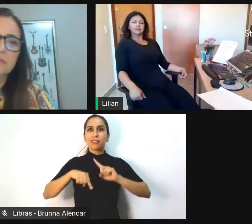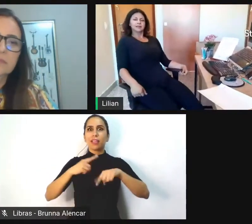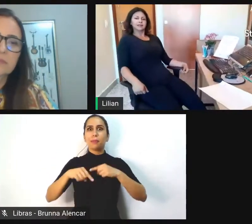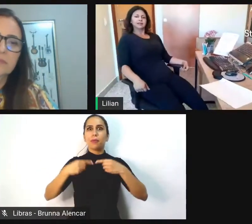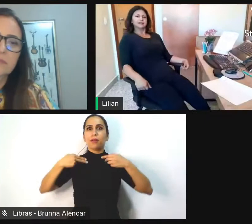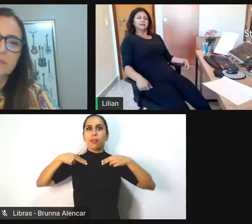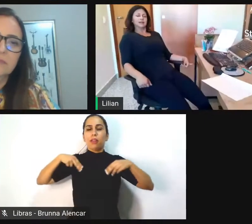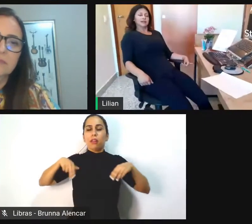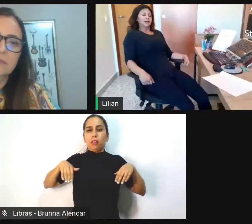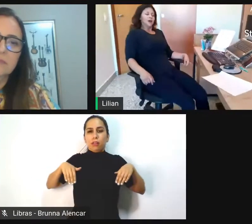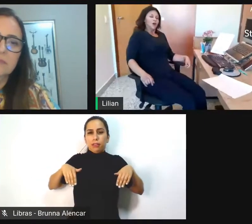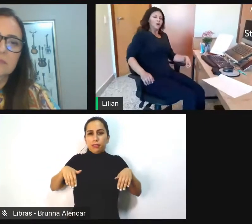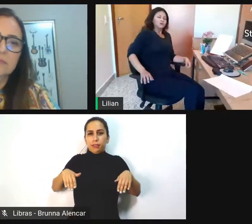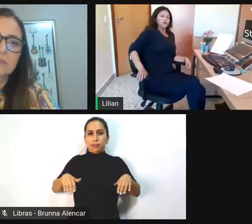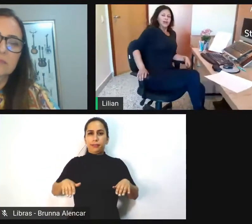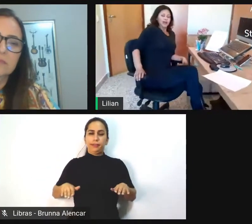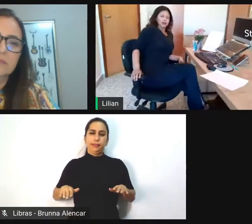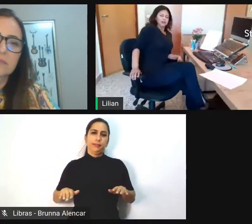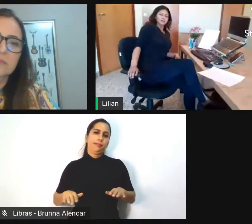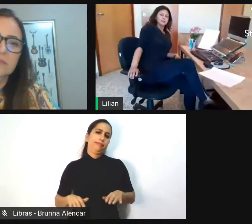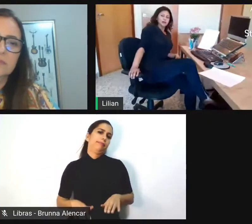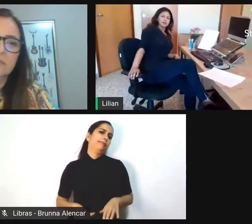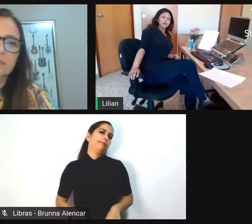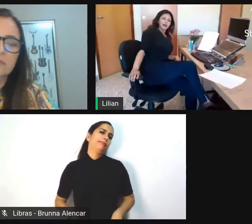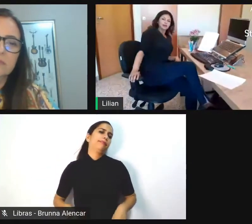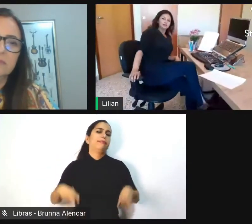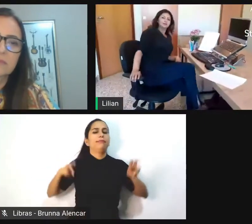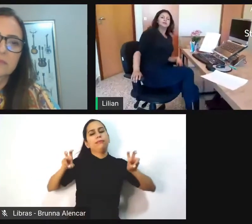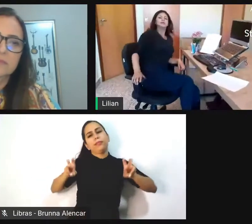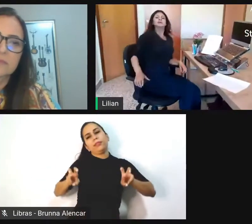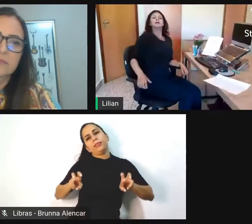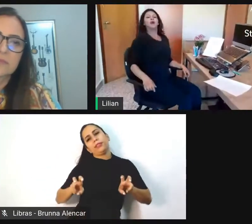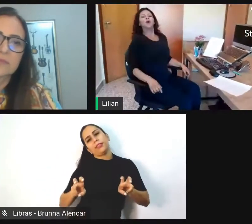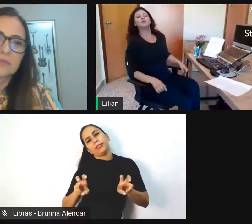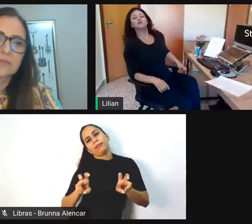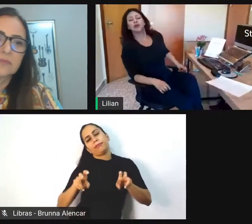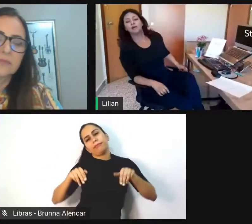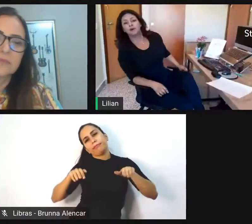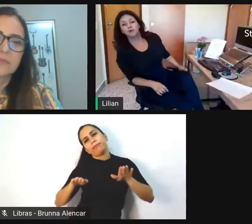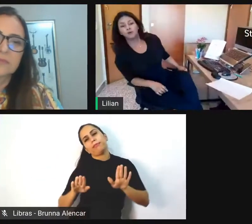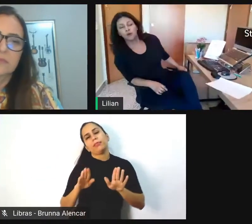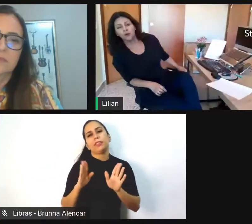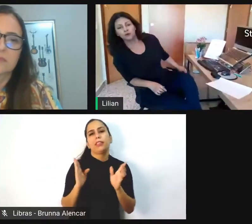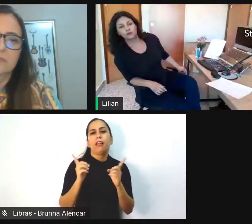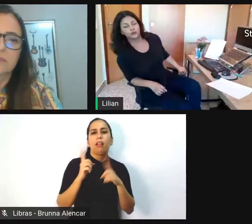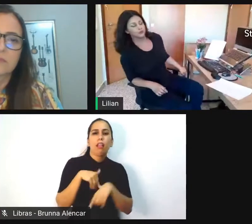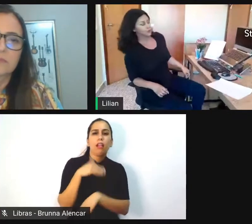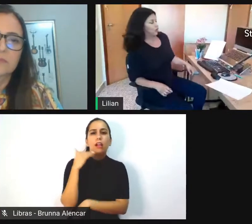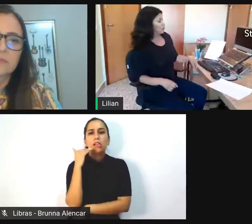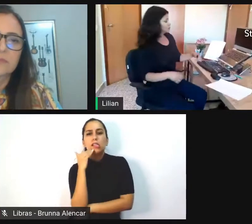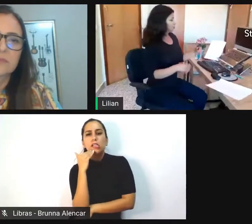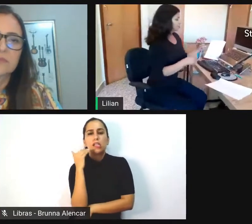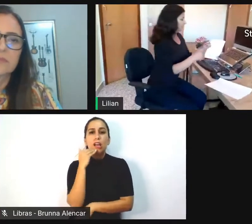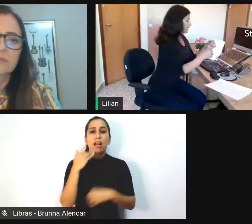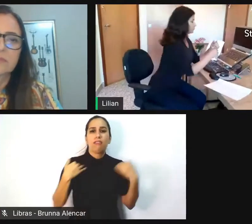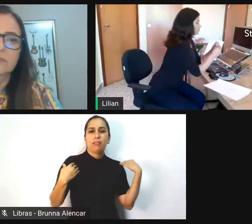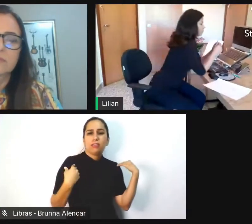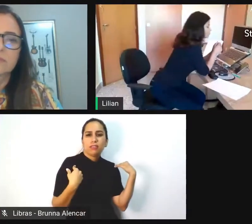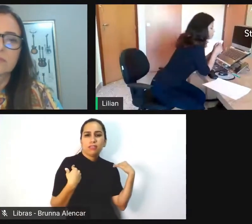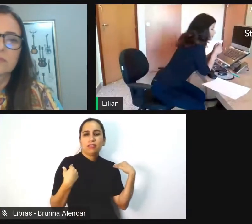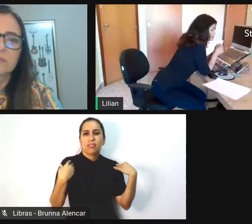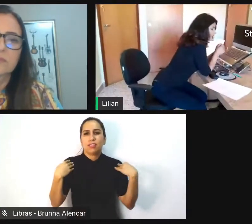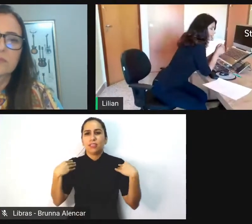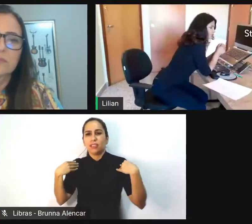escorregar na cadeira, ou jogar para um lado, ou jogar para o outro, ou se